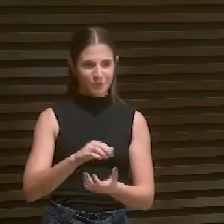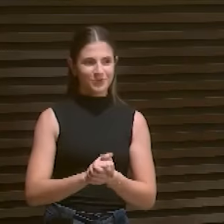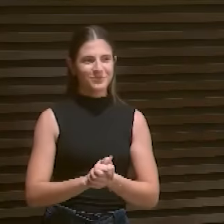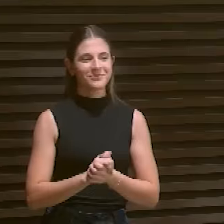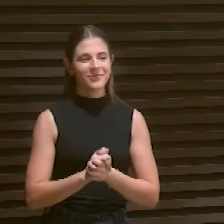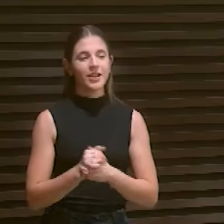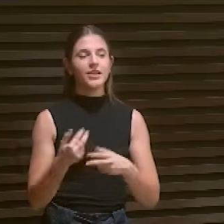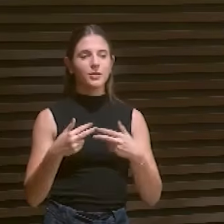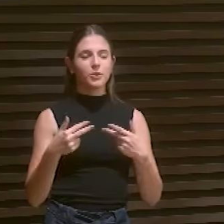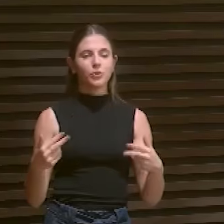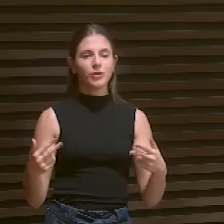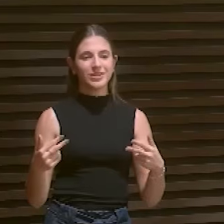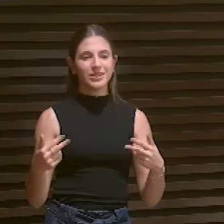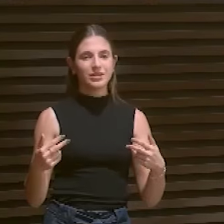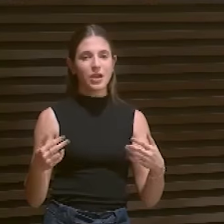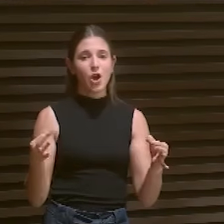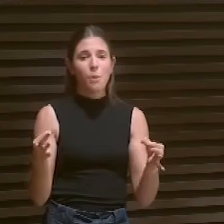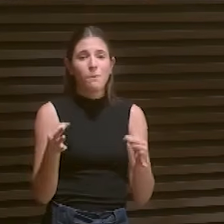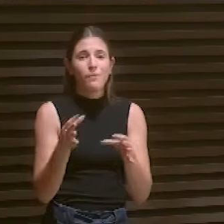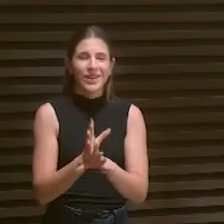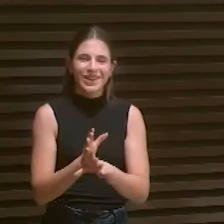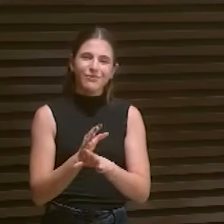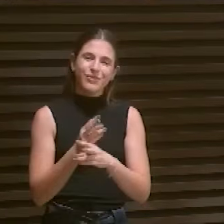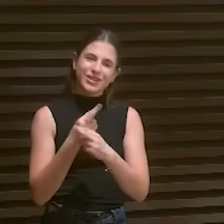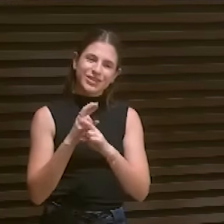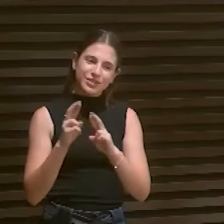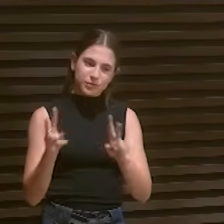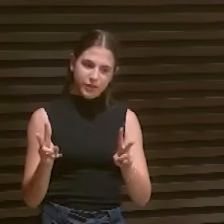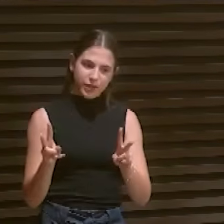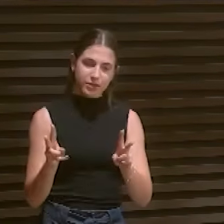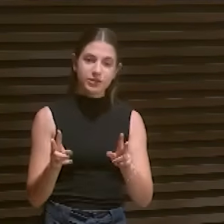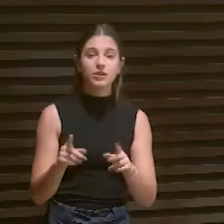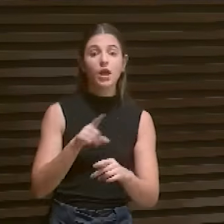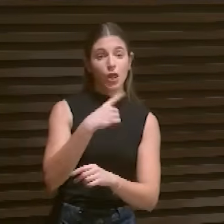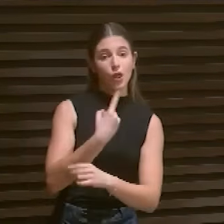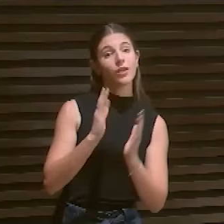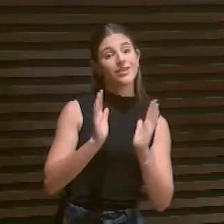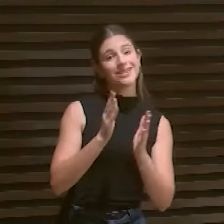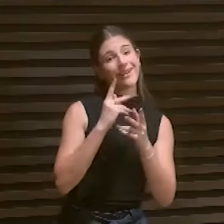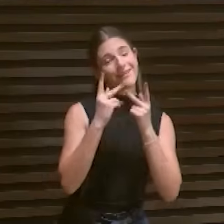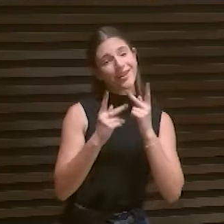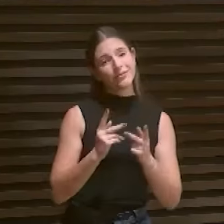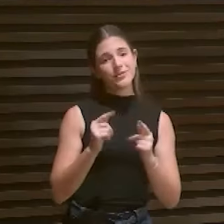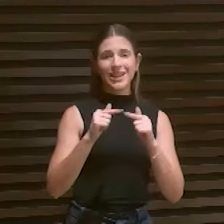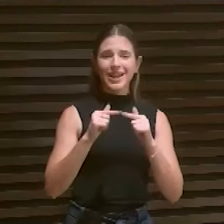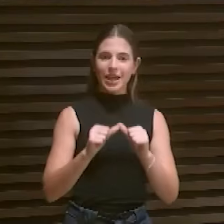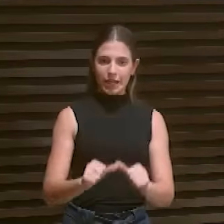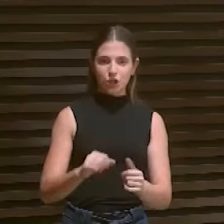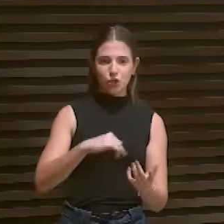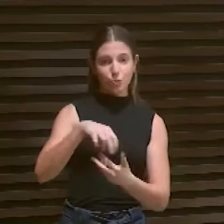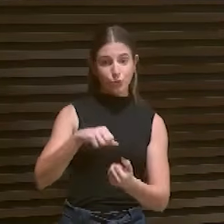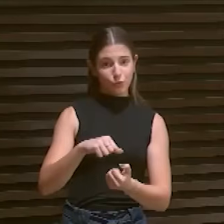coisas extremamente diferentes. Por quê? Nós já dissemos aqui. Este mundo que João está